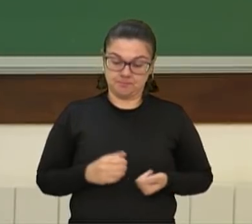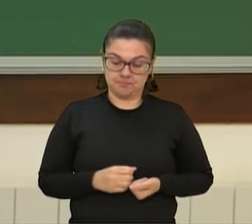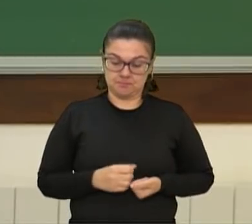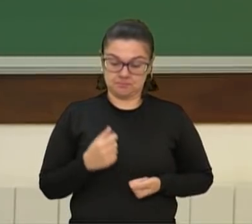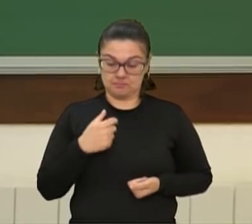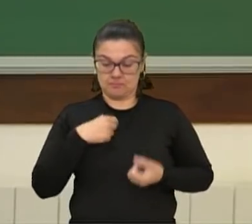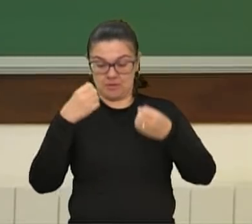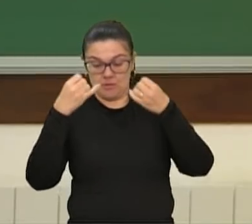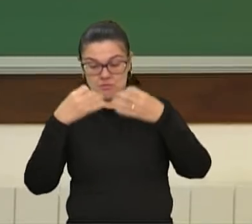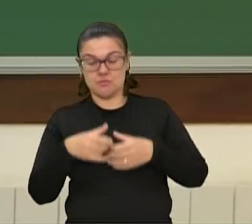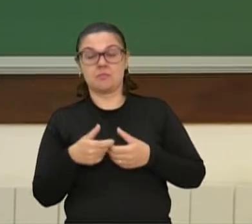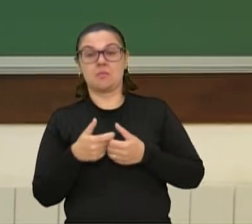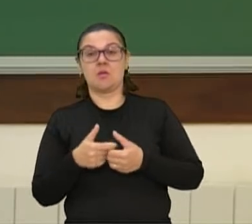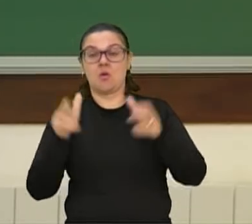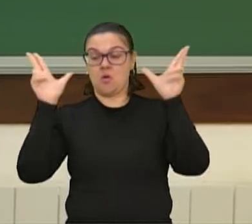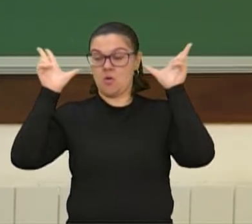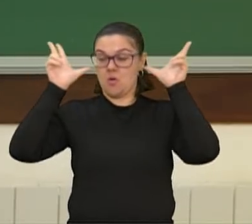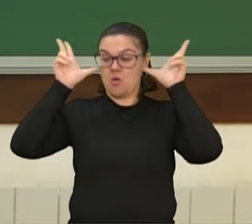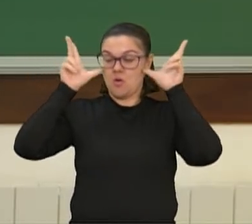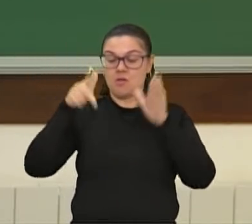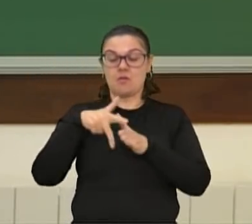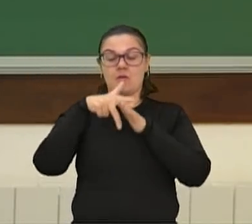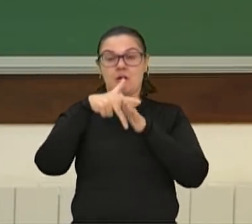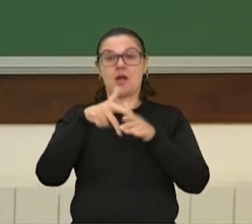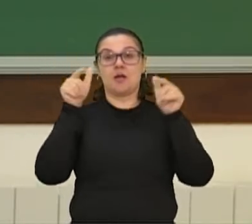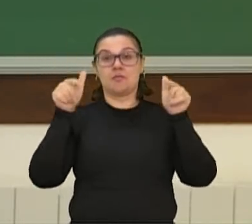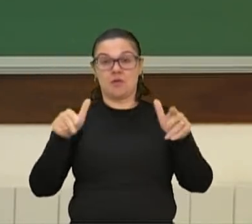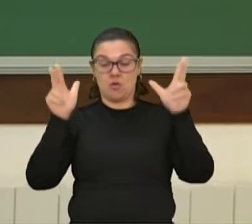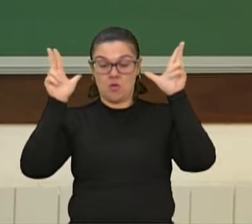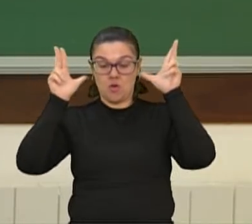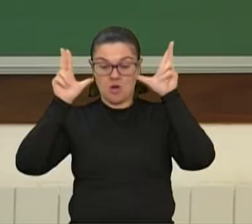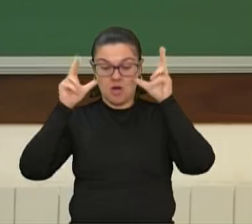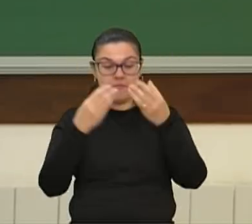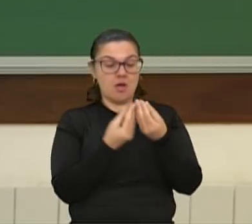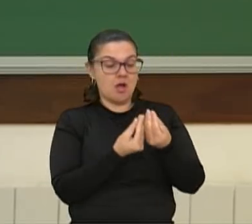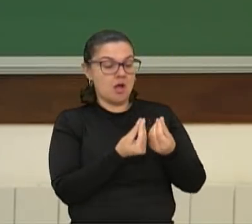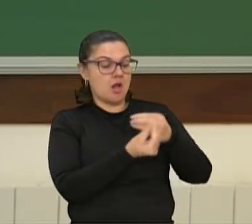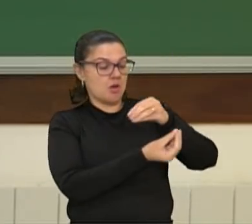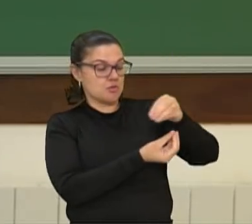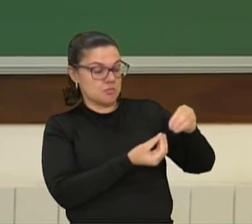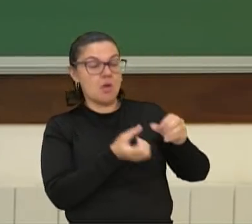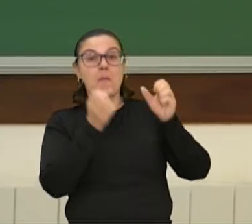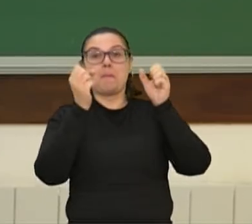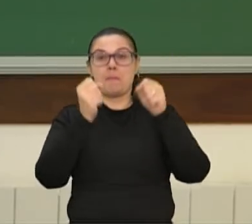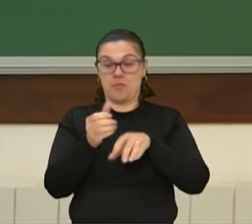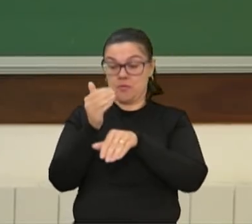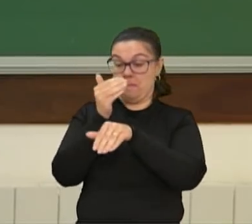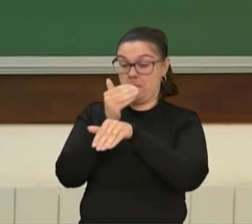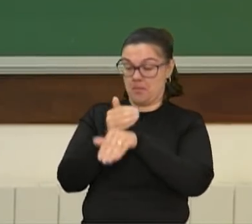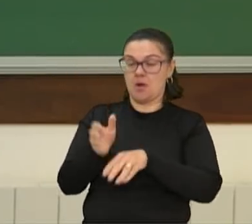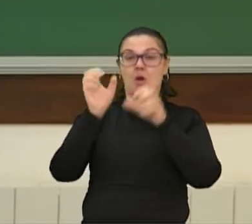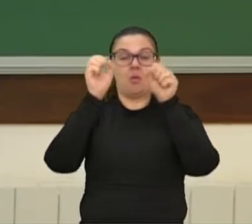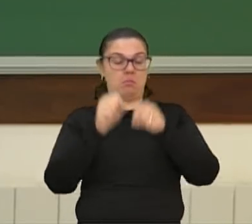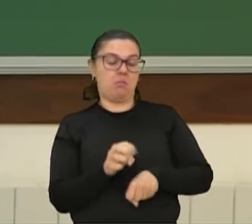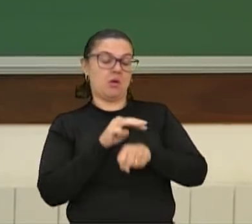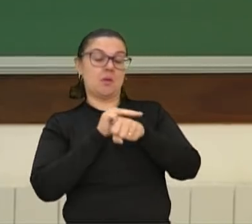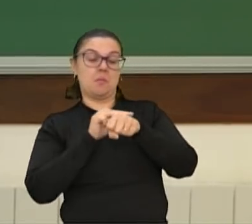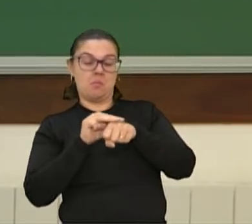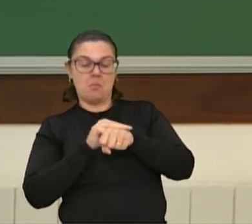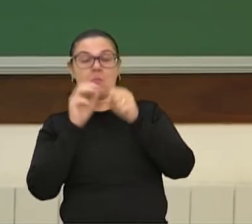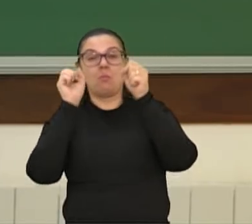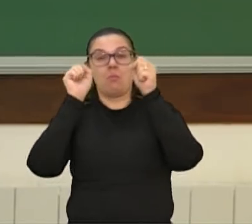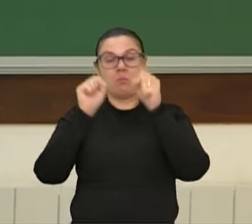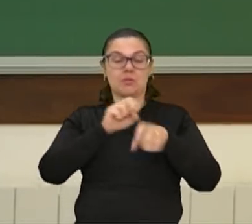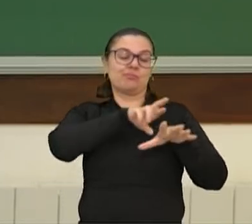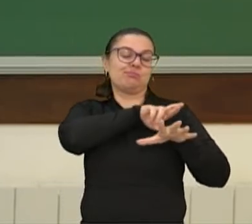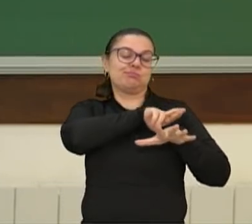quando eu digo cavalo, o cavalo é a substância, mas esse cavalo ele pode ser branco, ele pode ser um marrom, ele pode